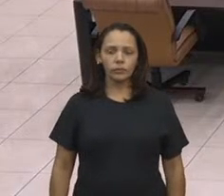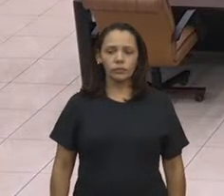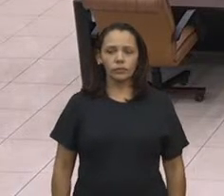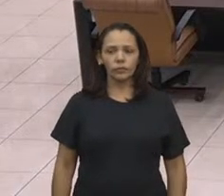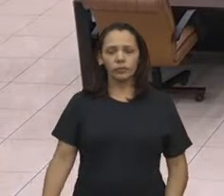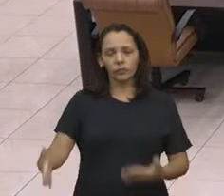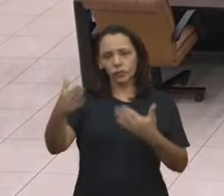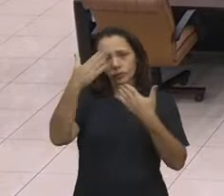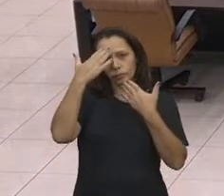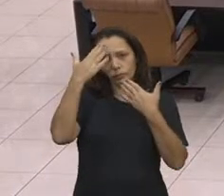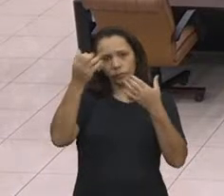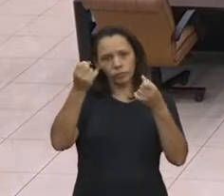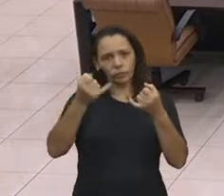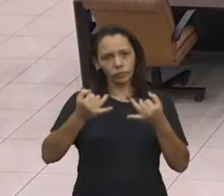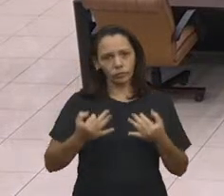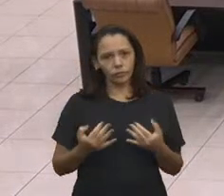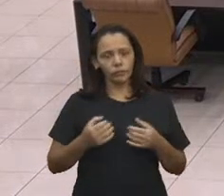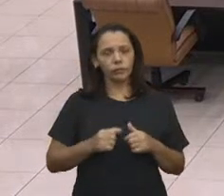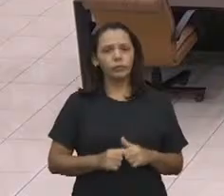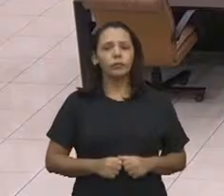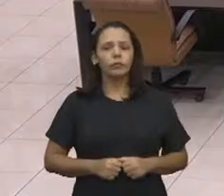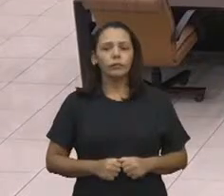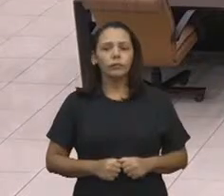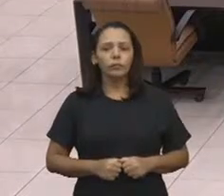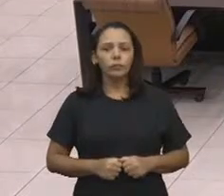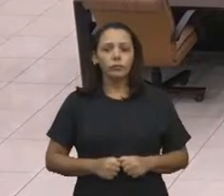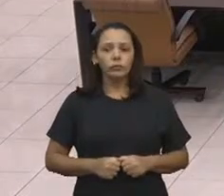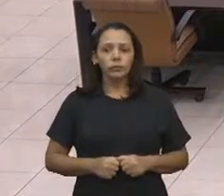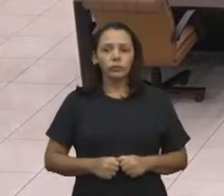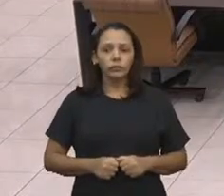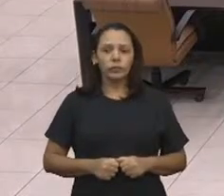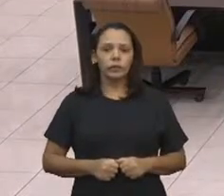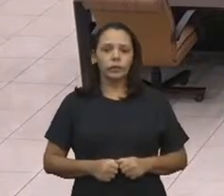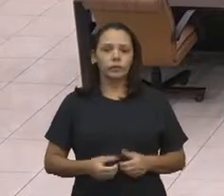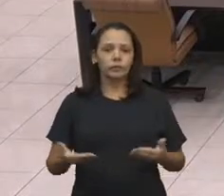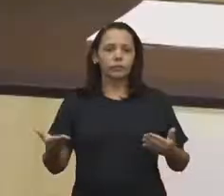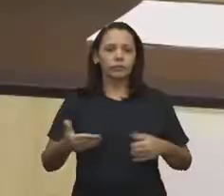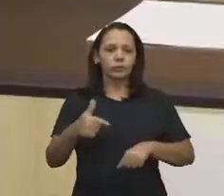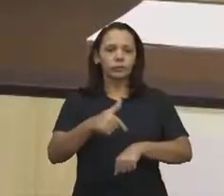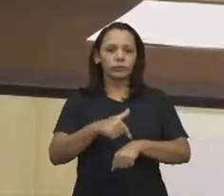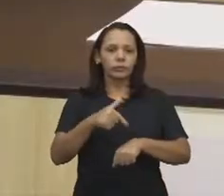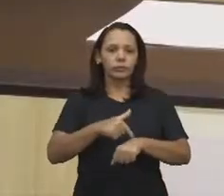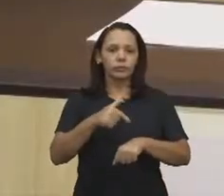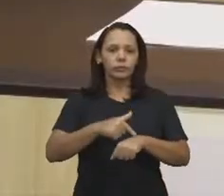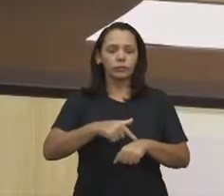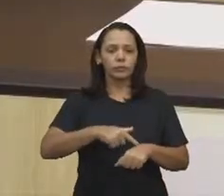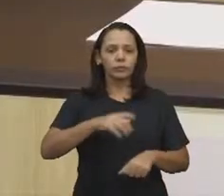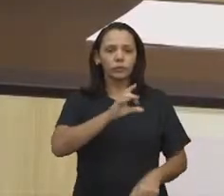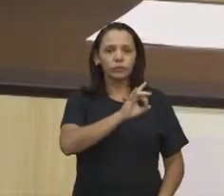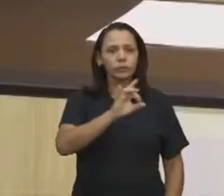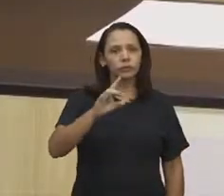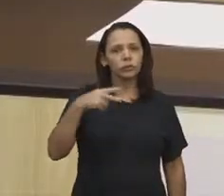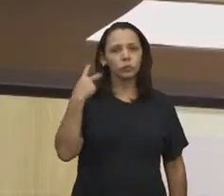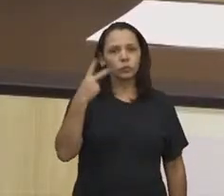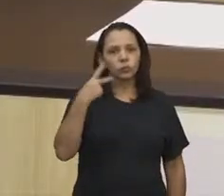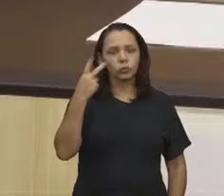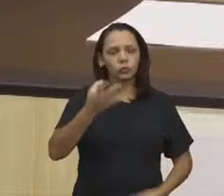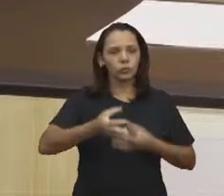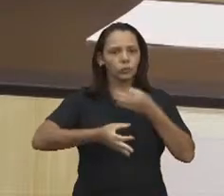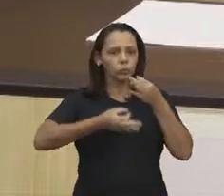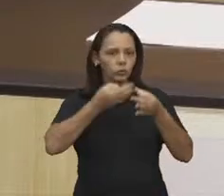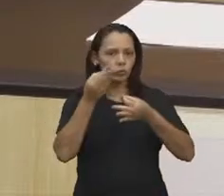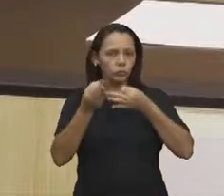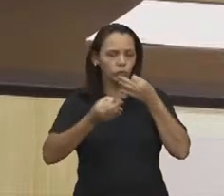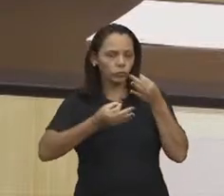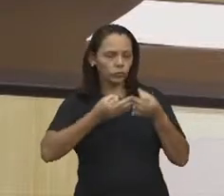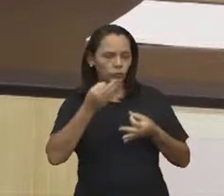Agradeço pela explanação. Nesse momento, abro a palavra aos vereadores presentes